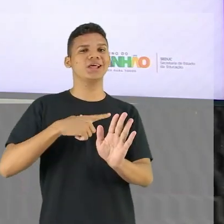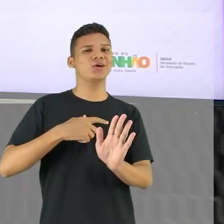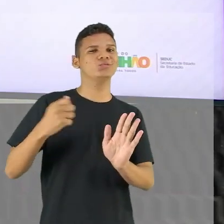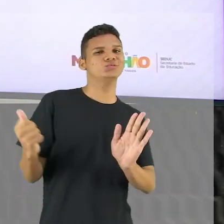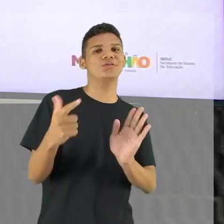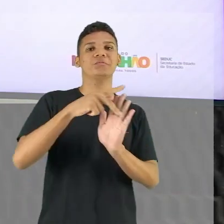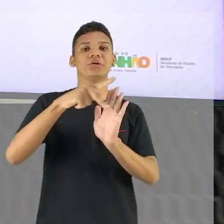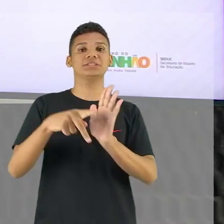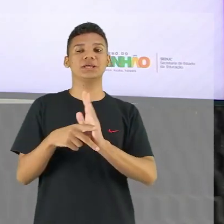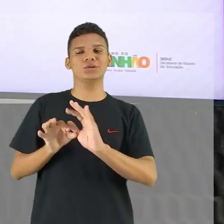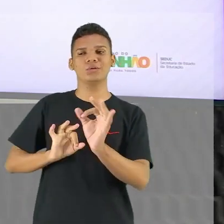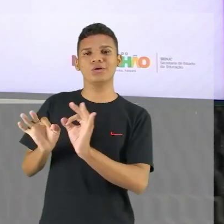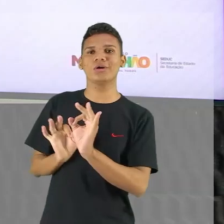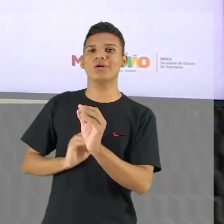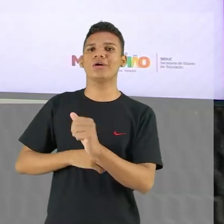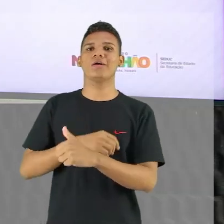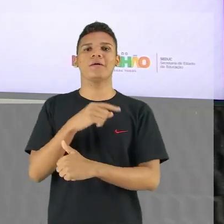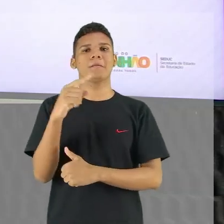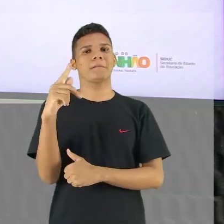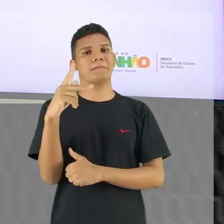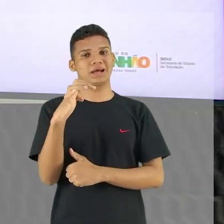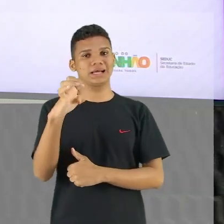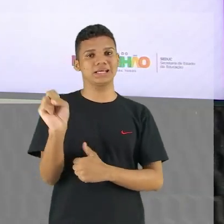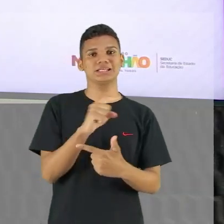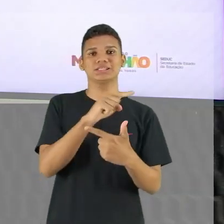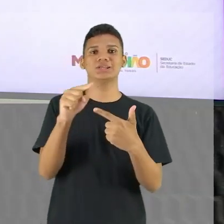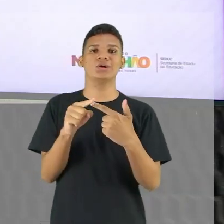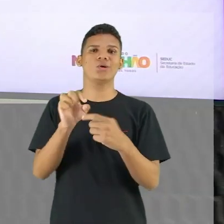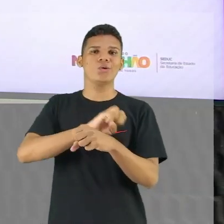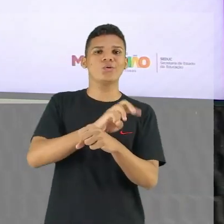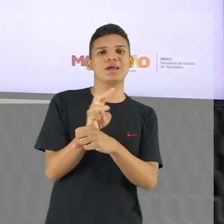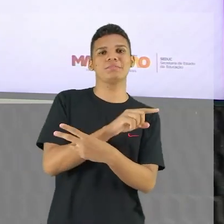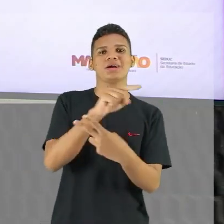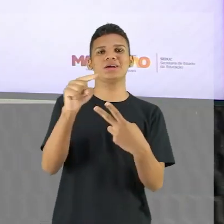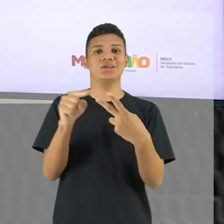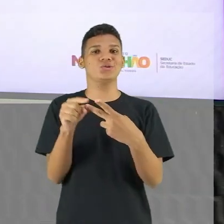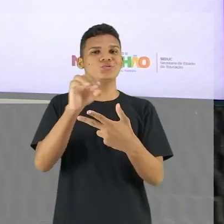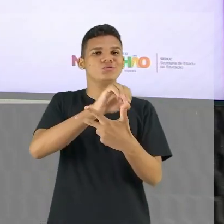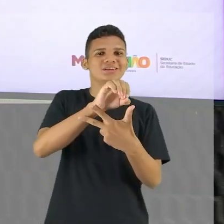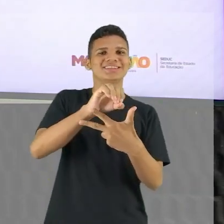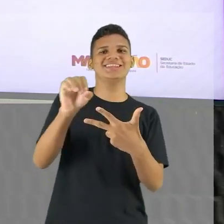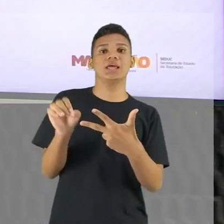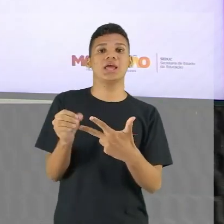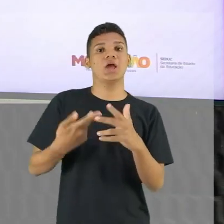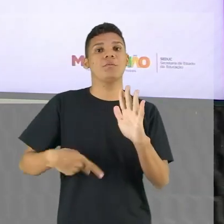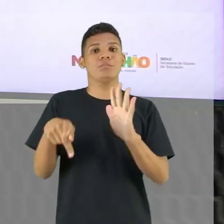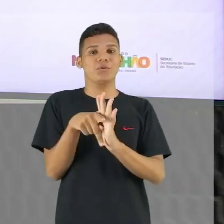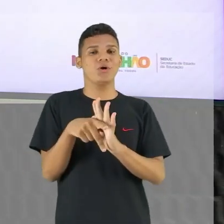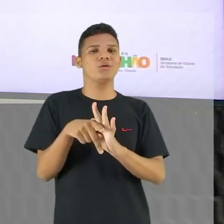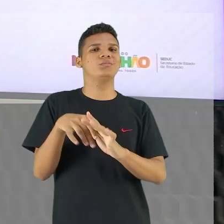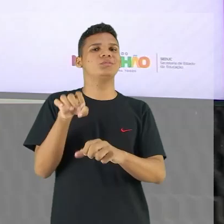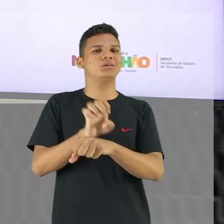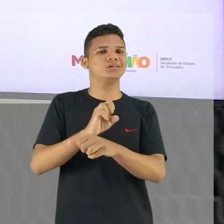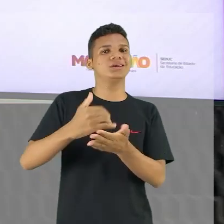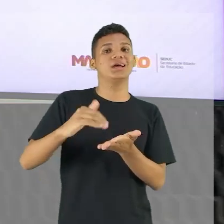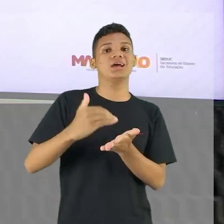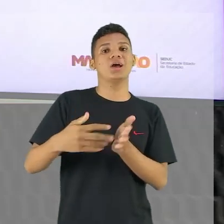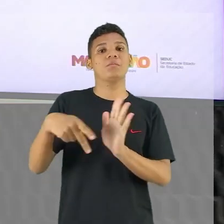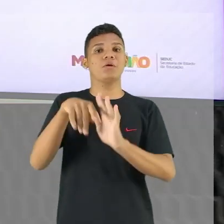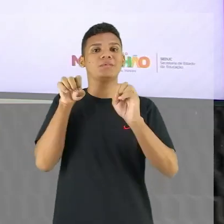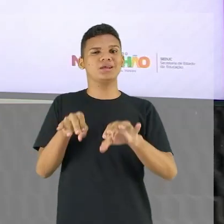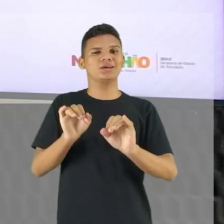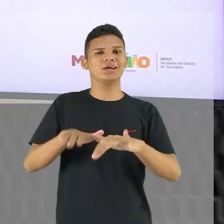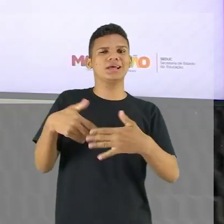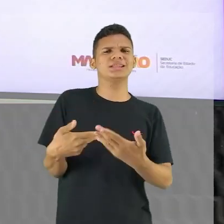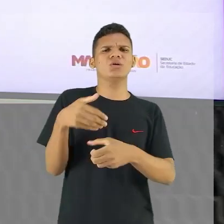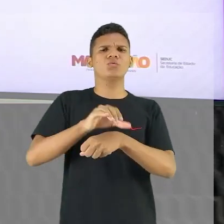projeto, Preparatório Paz-UEMA e Enem, que é um projeto do Governo do Estado do Maranhão, através da Secretaria de Estado de Educação. Esse